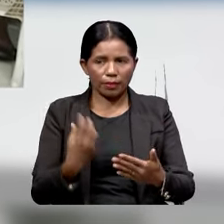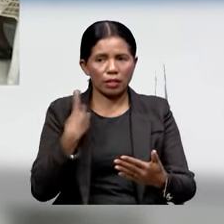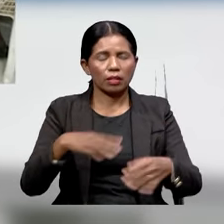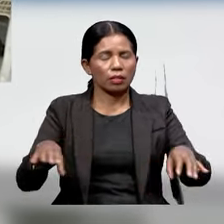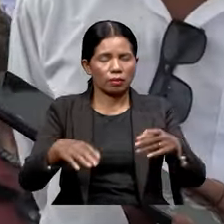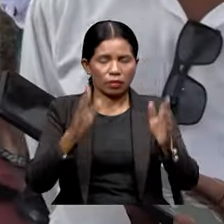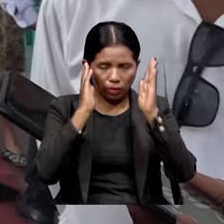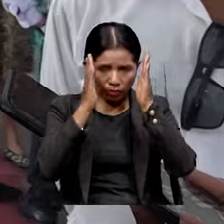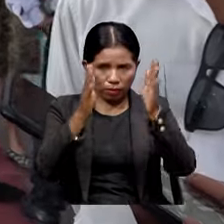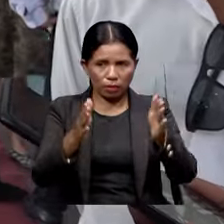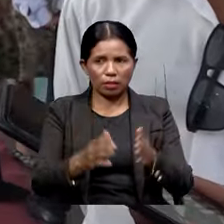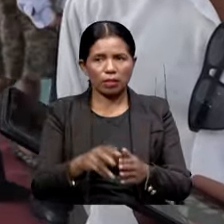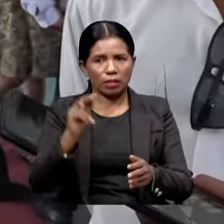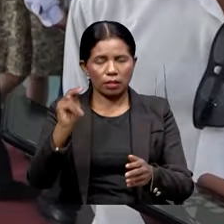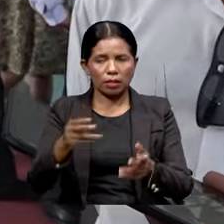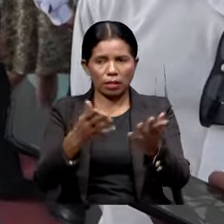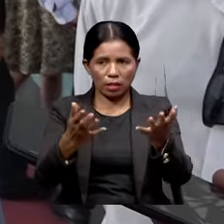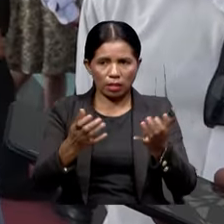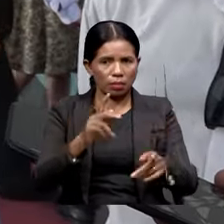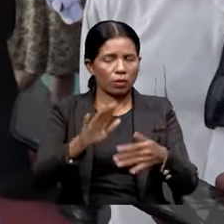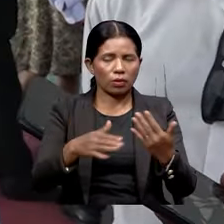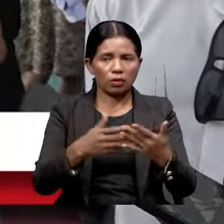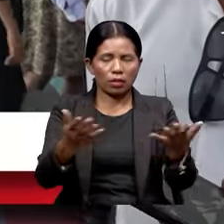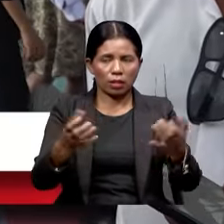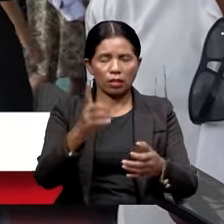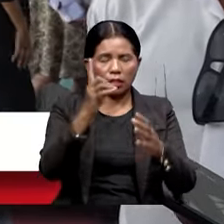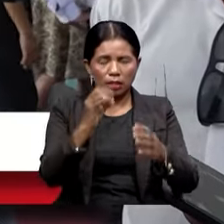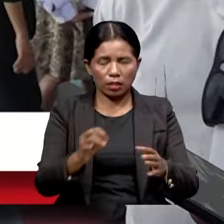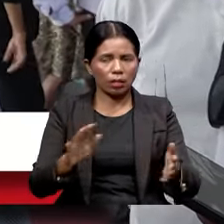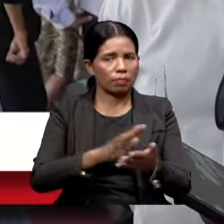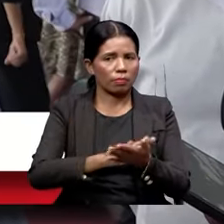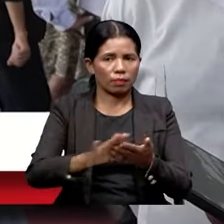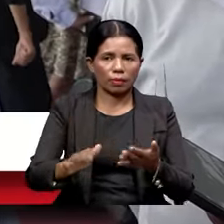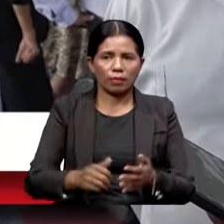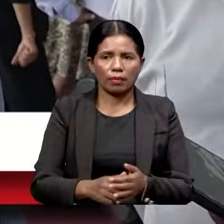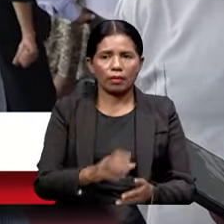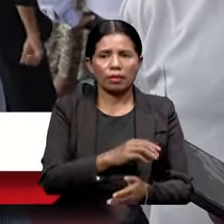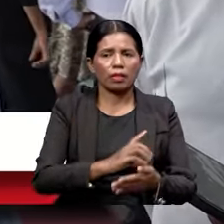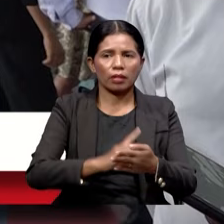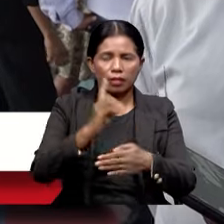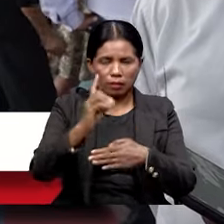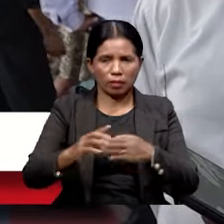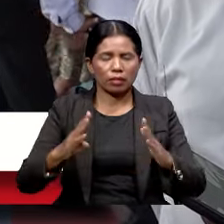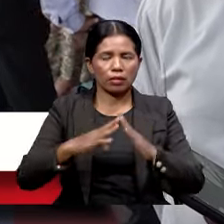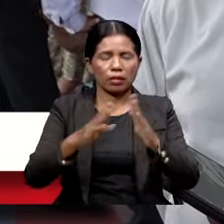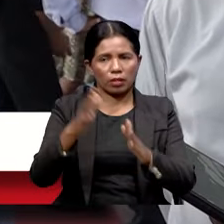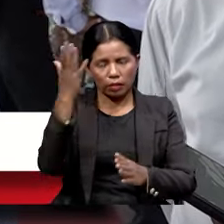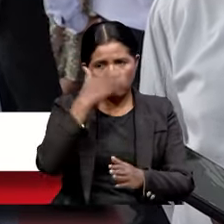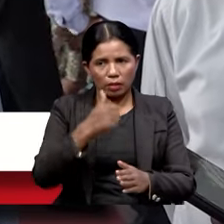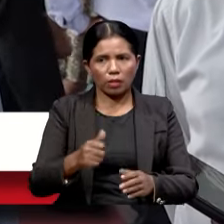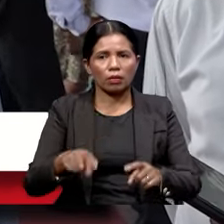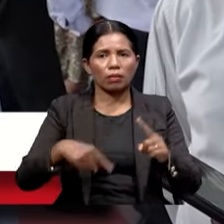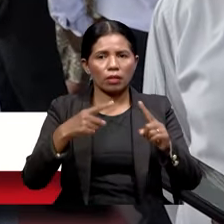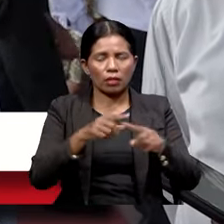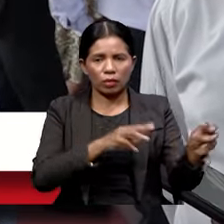ito. Nia kan hakarak ba emo to ta hakarak dili ne mos emo ko to hakarak dili ne ni development ni sirar ini tinggi furat mas o hero